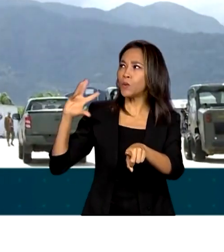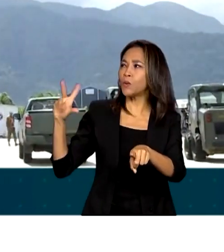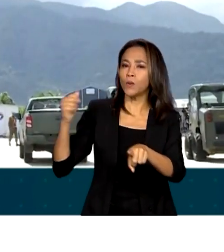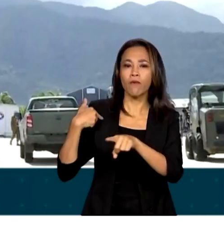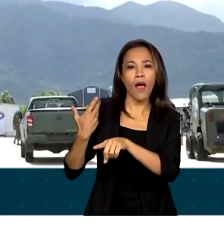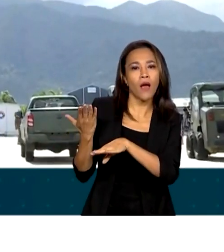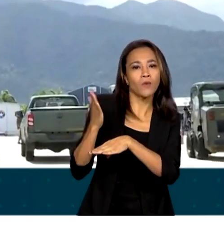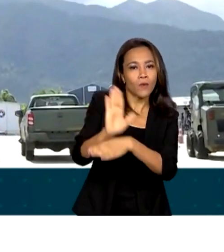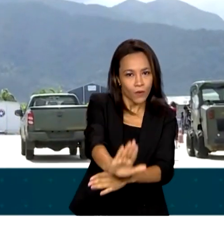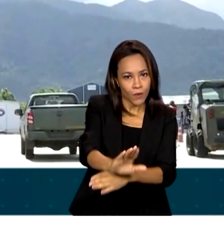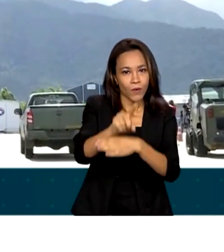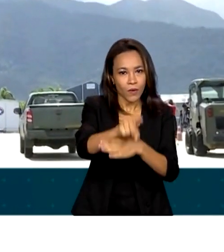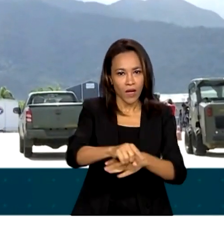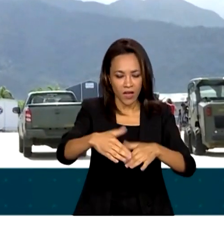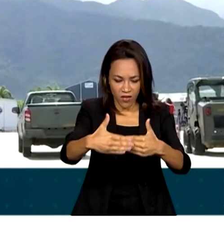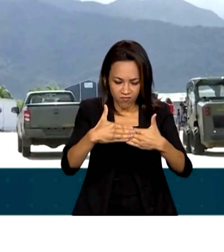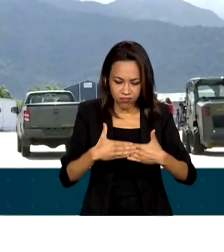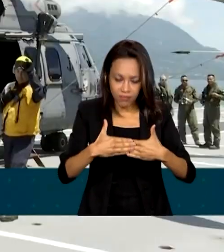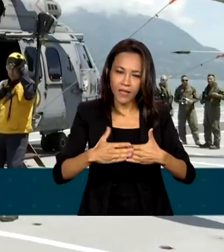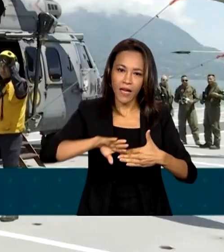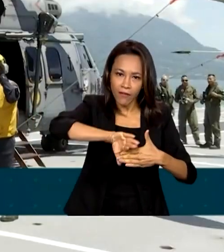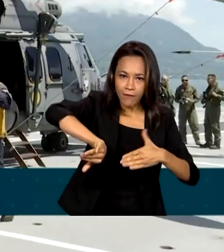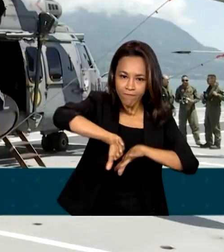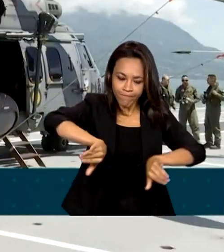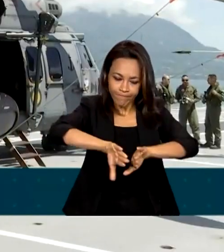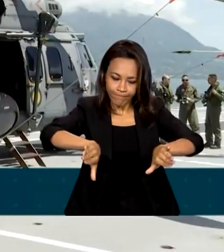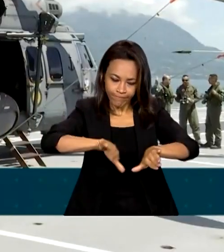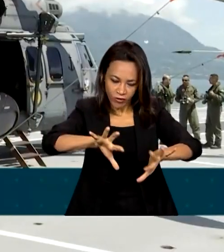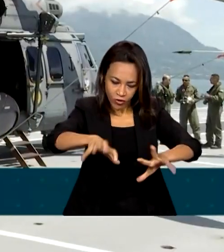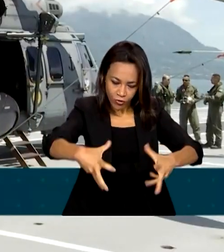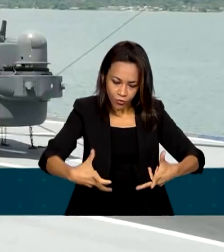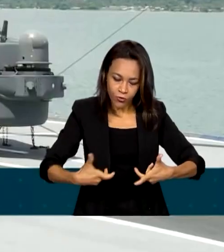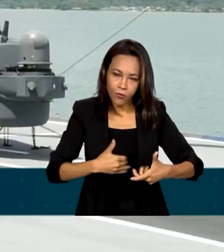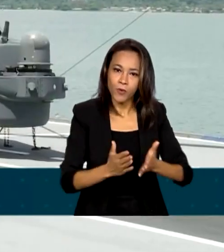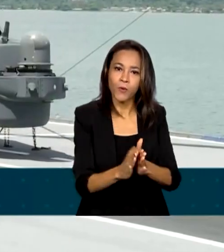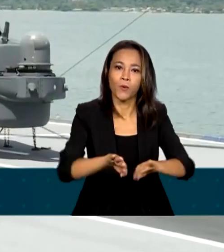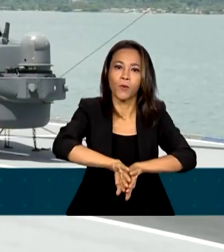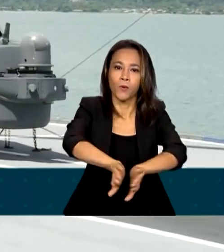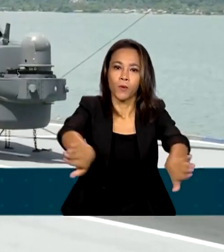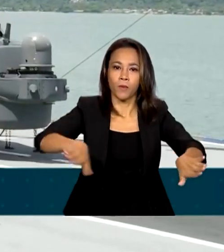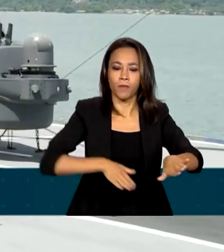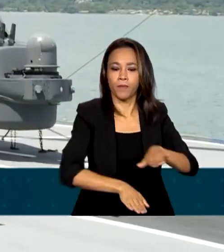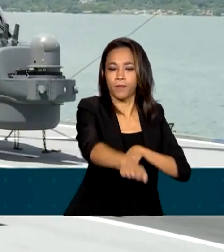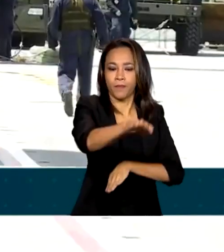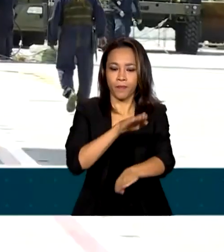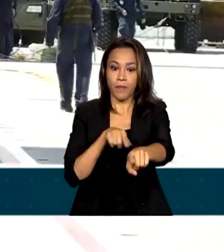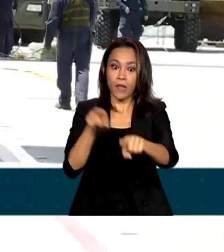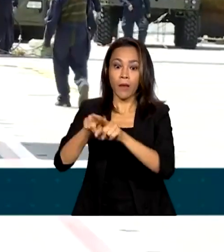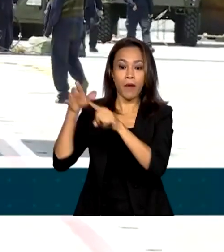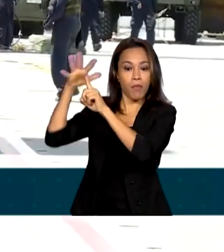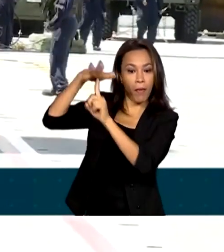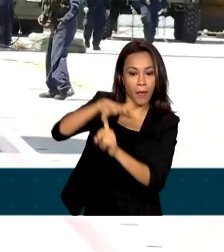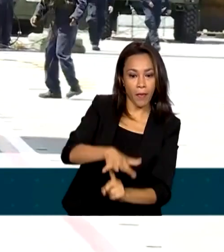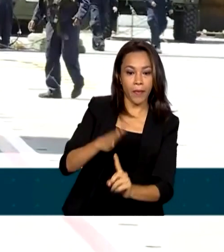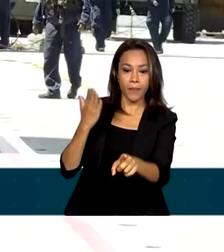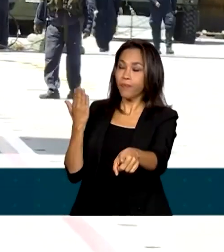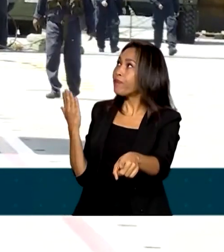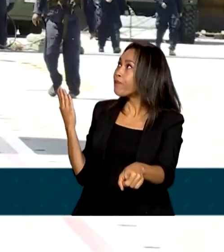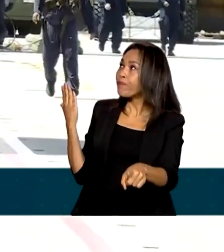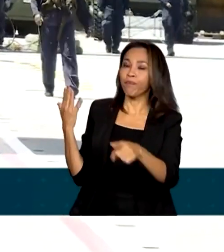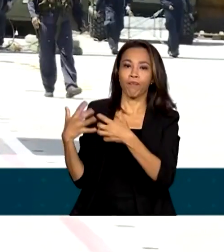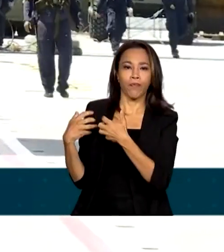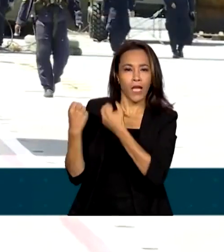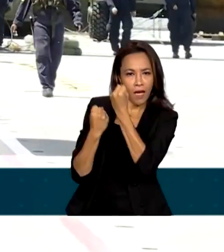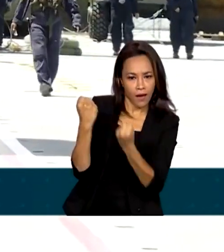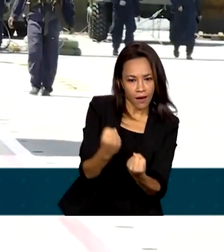desobstrução de vias que estão interditadas na região. Vieram ainda helicópteros da Força Aeronaval, embarcações de desembarque de viatura e